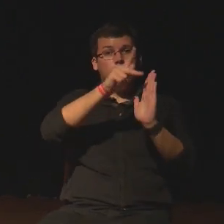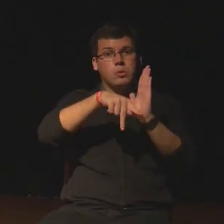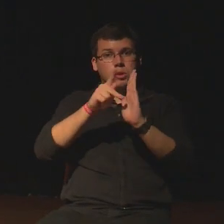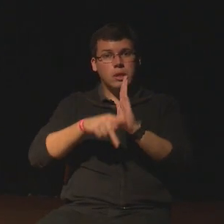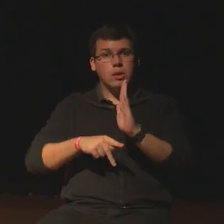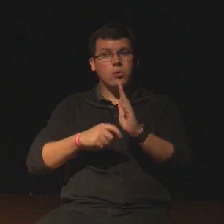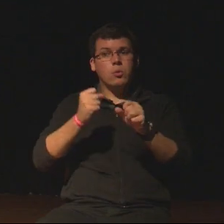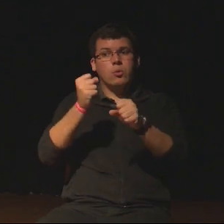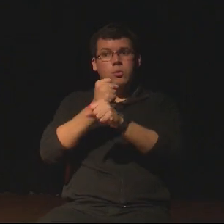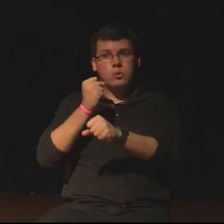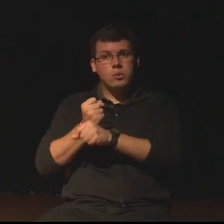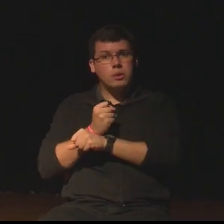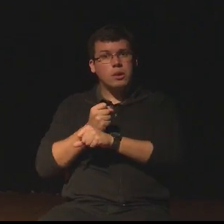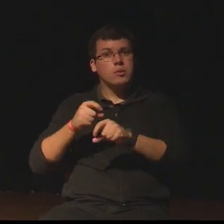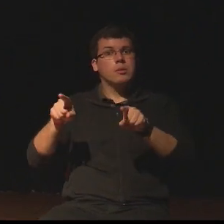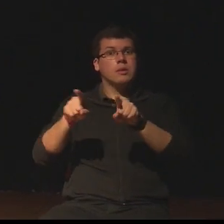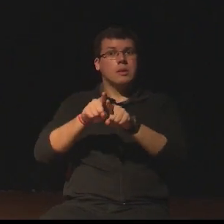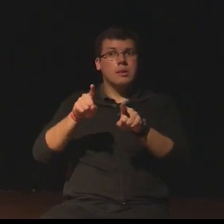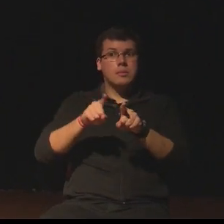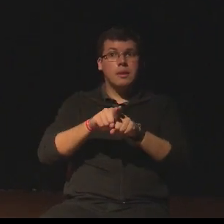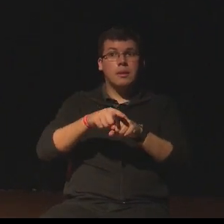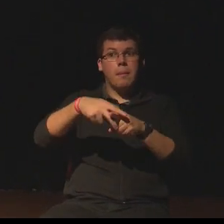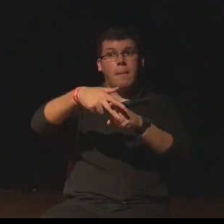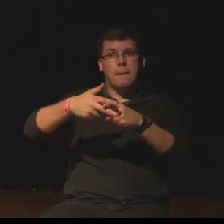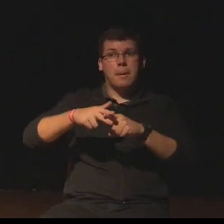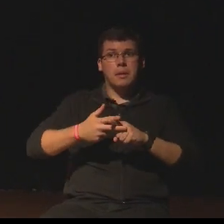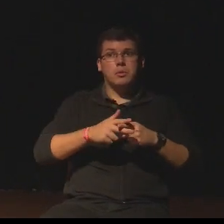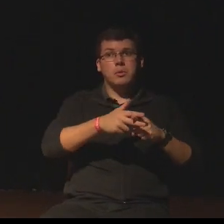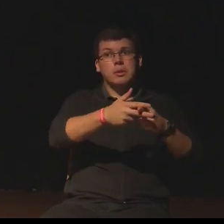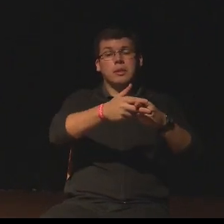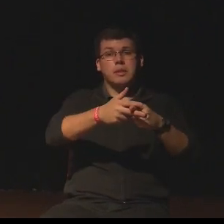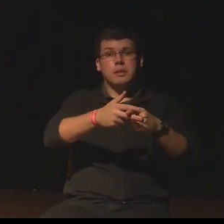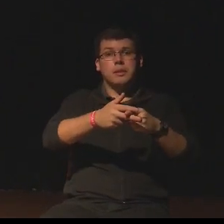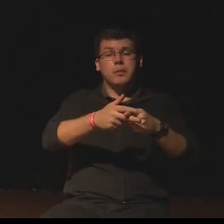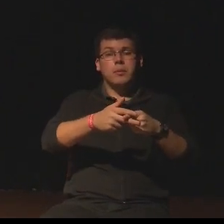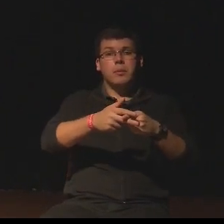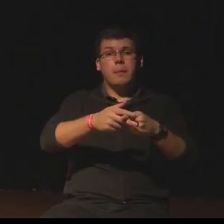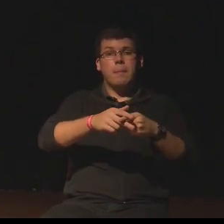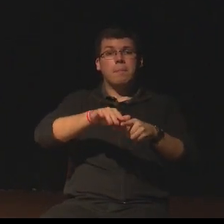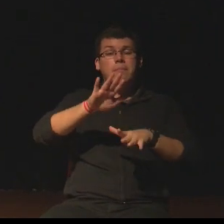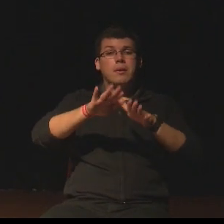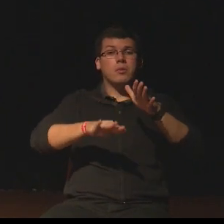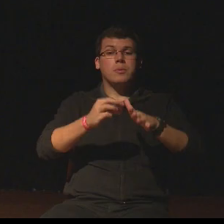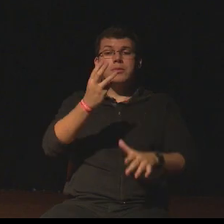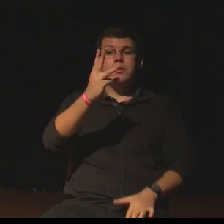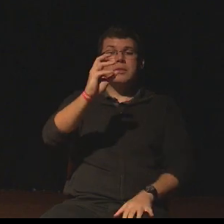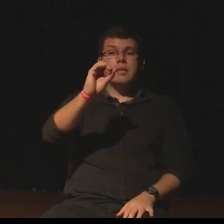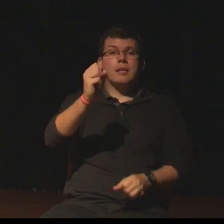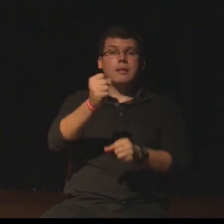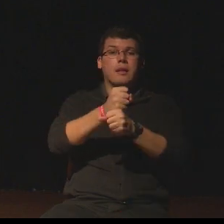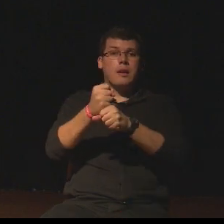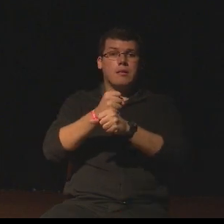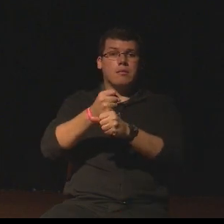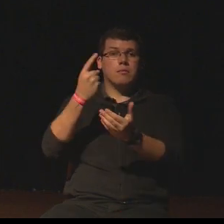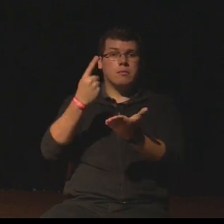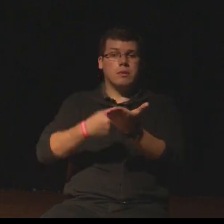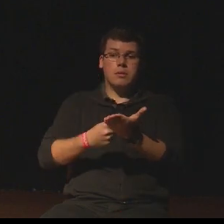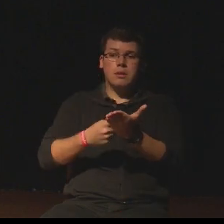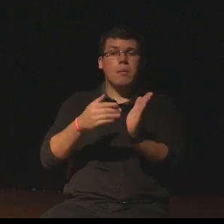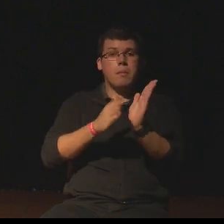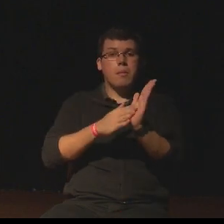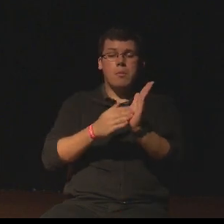manutenção do trecho pelo período de 30 anos após a conclusão. Então, a gente, a partir do recebimento da